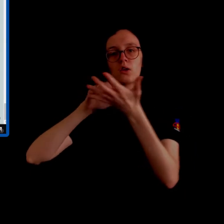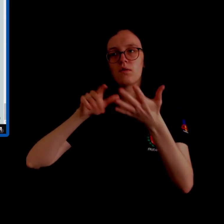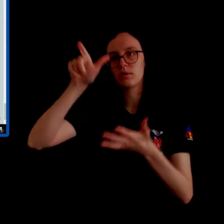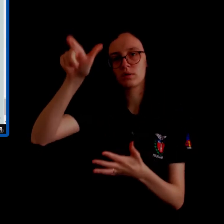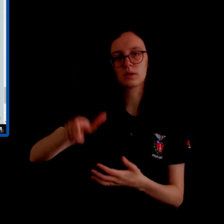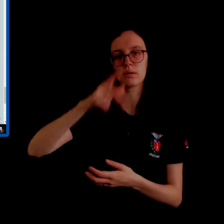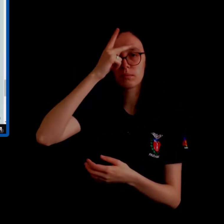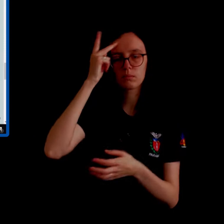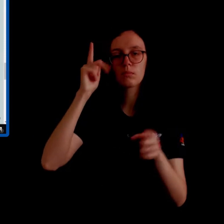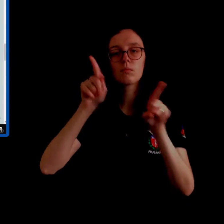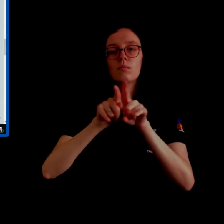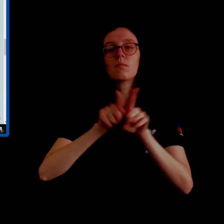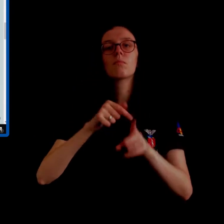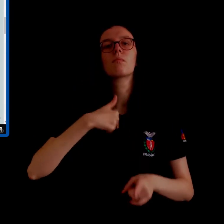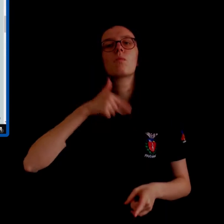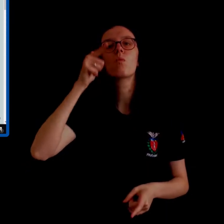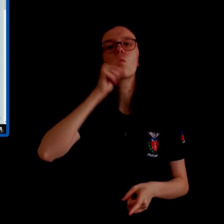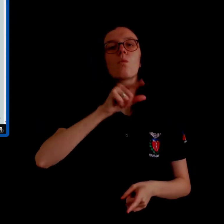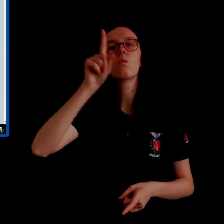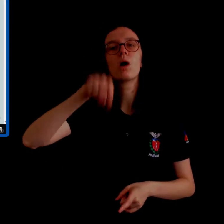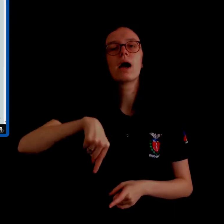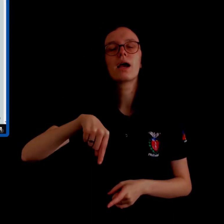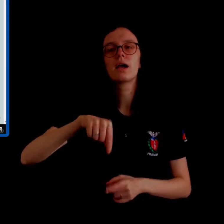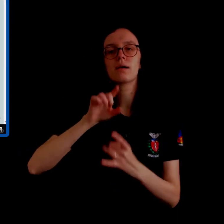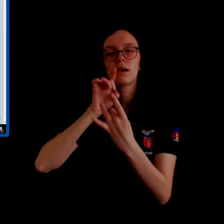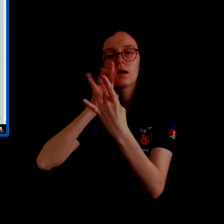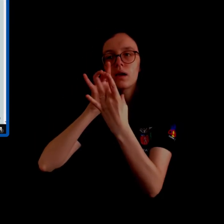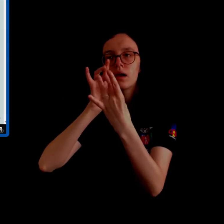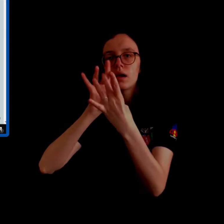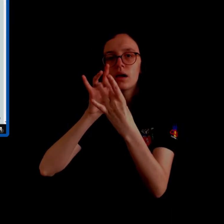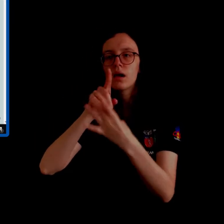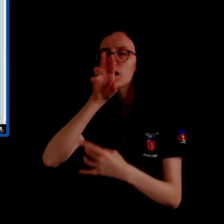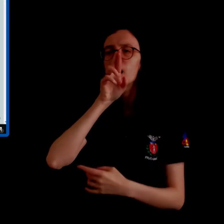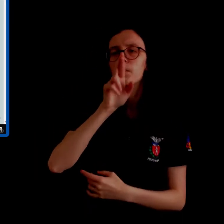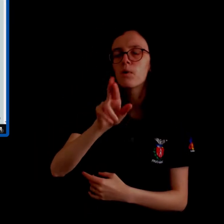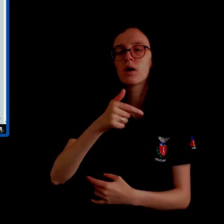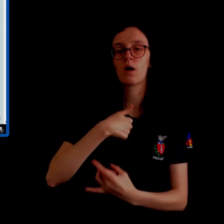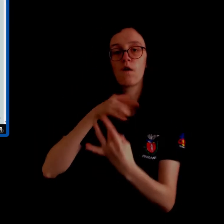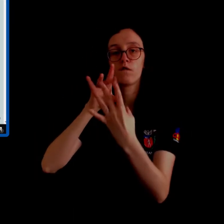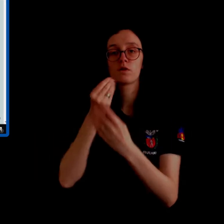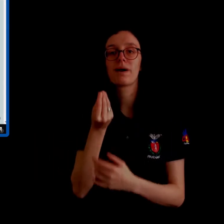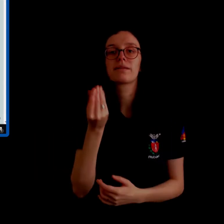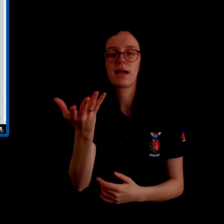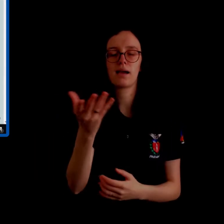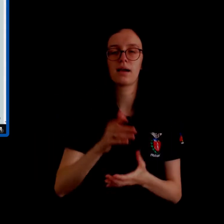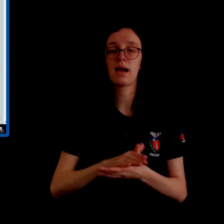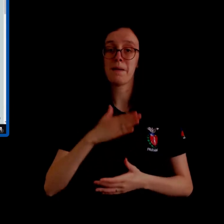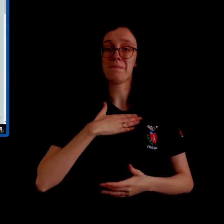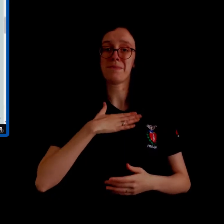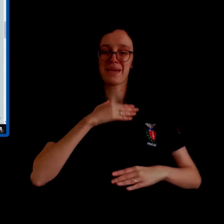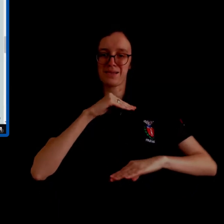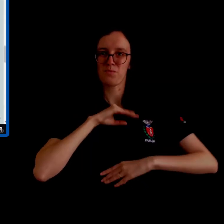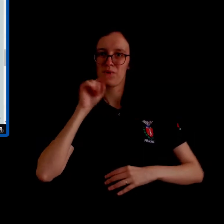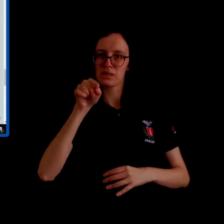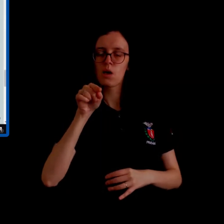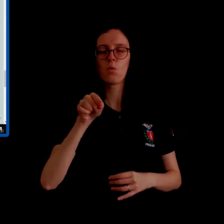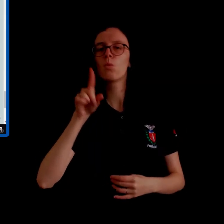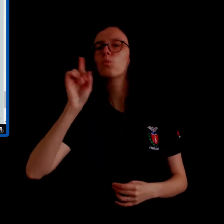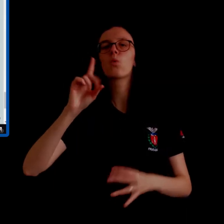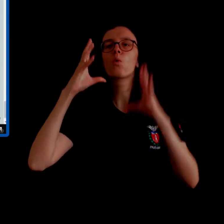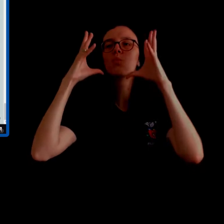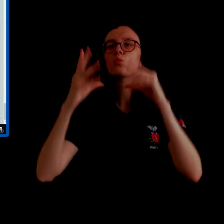e consigo dar um feedback daquilo que ela respondeu. É claro que aqui no meu caso, nem